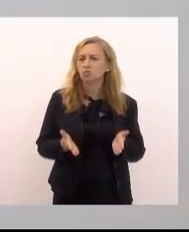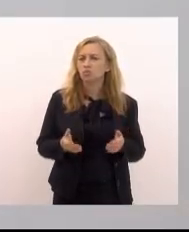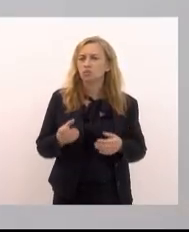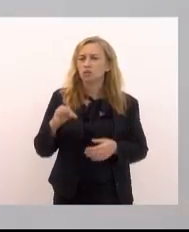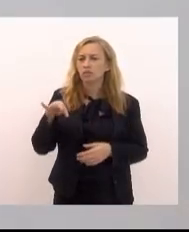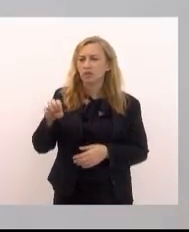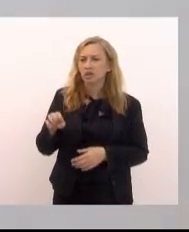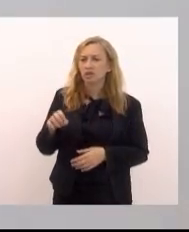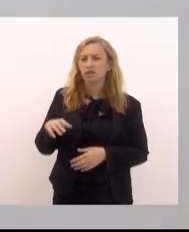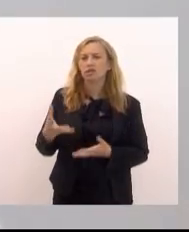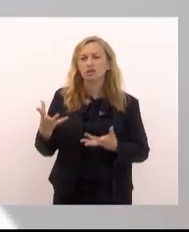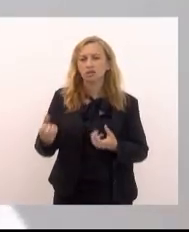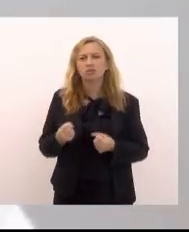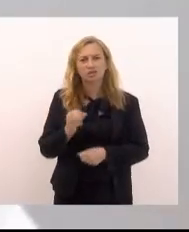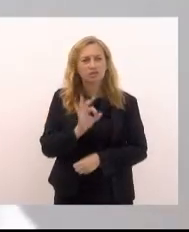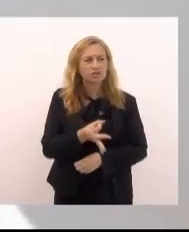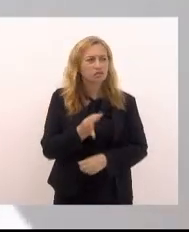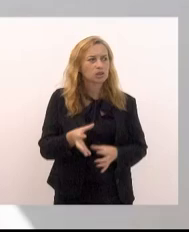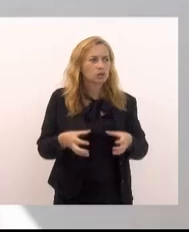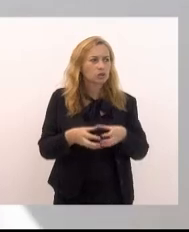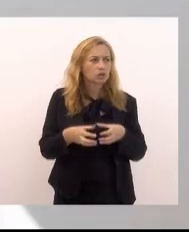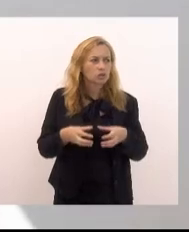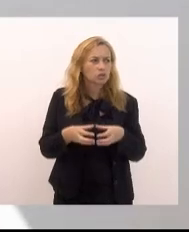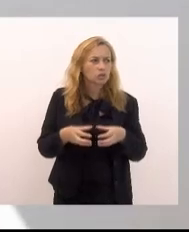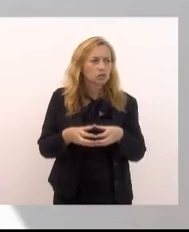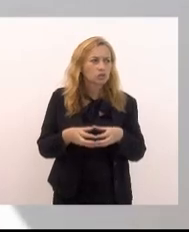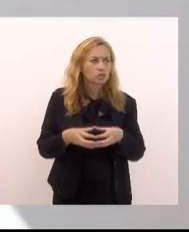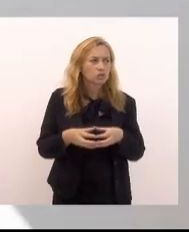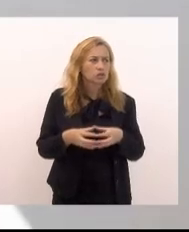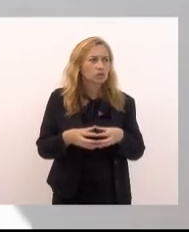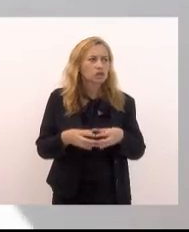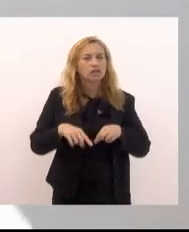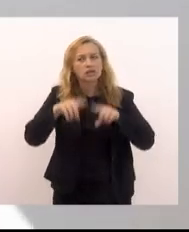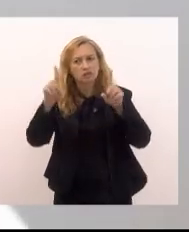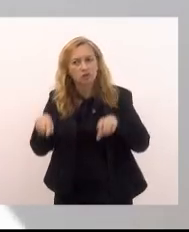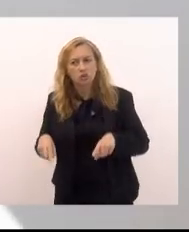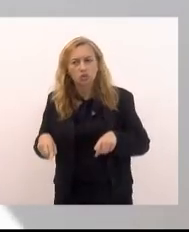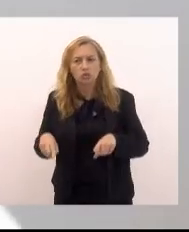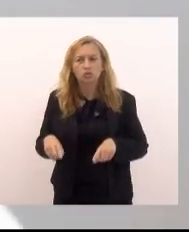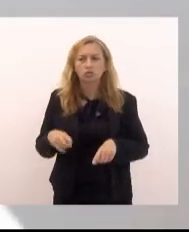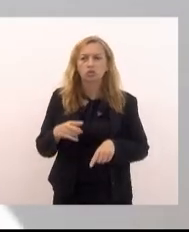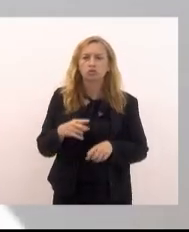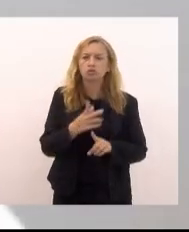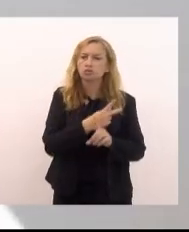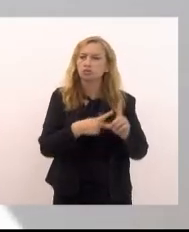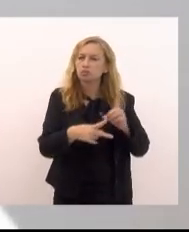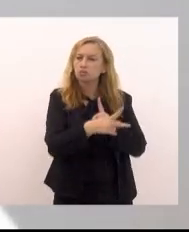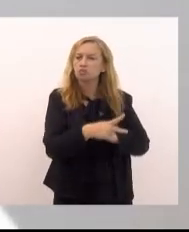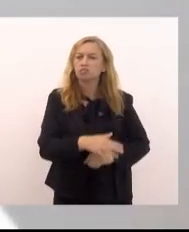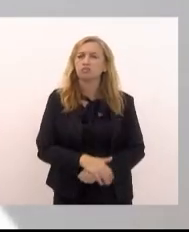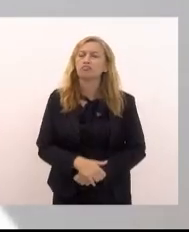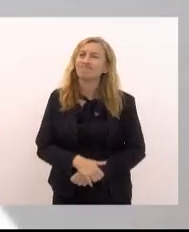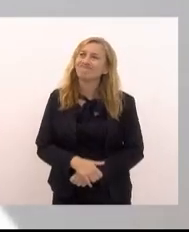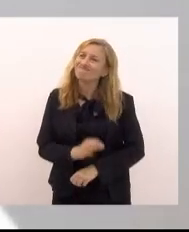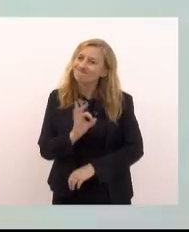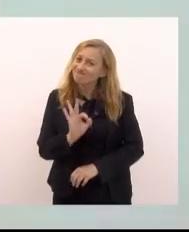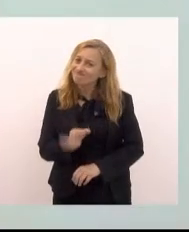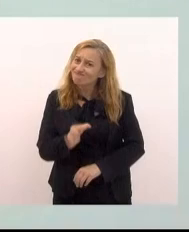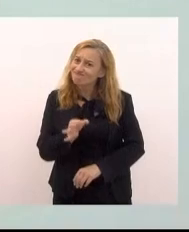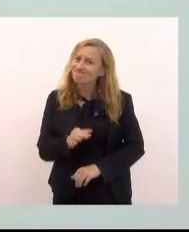gabinete, nós recebemos exatamente a comissão de servidores do Rio Previdência. Vem